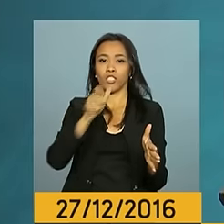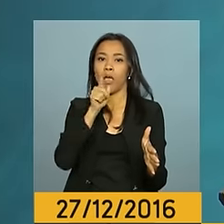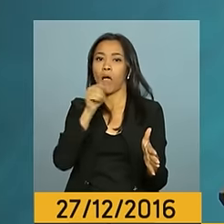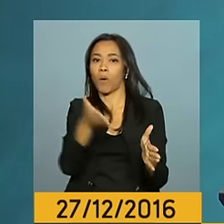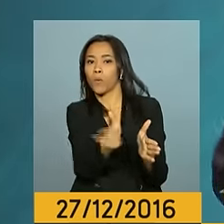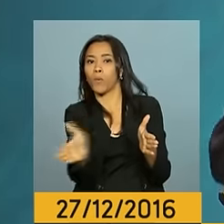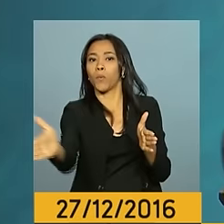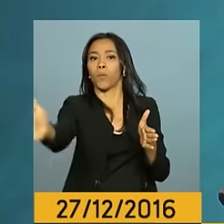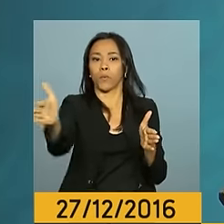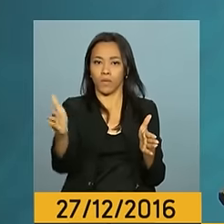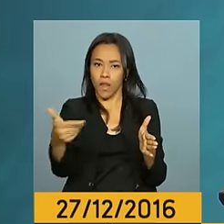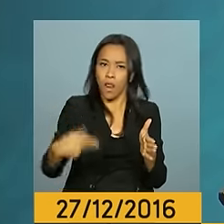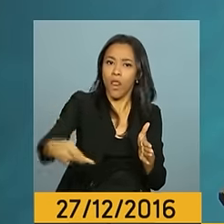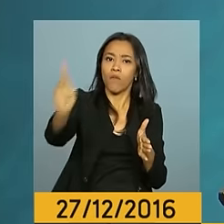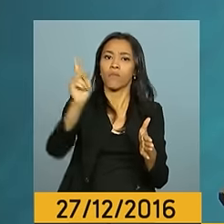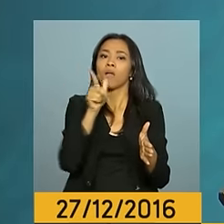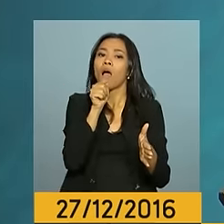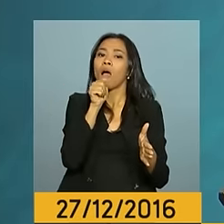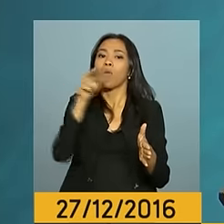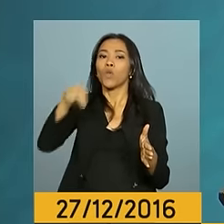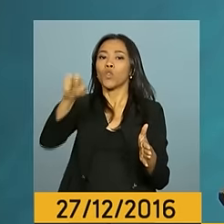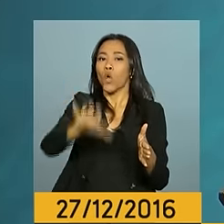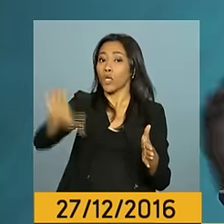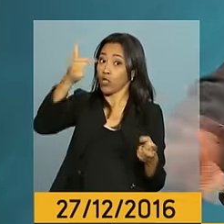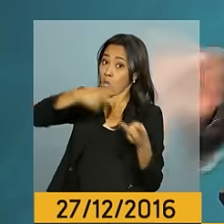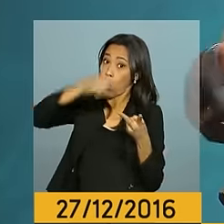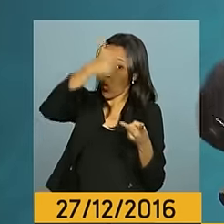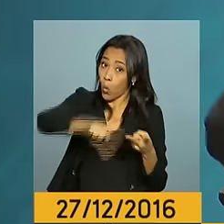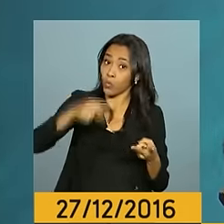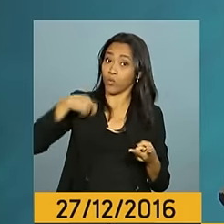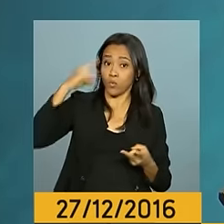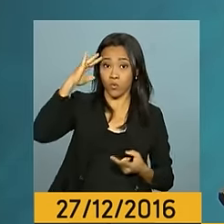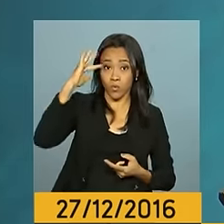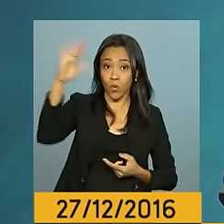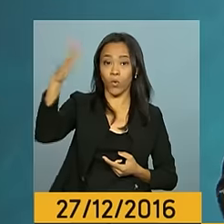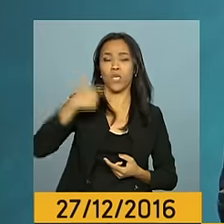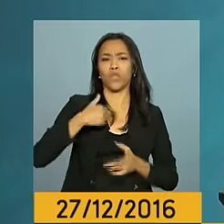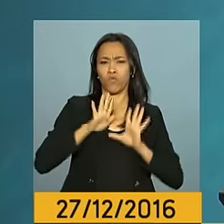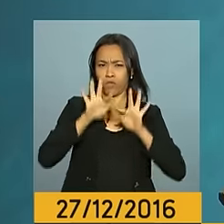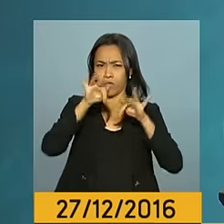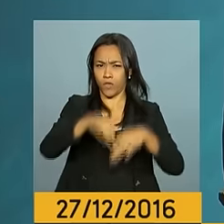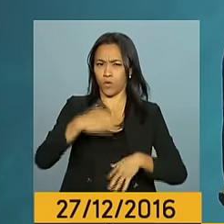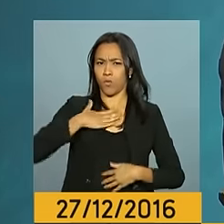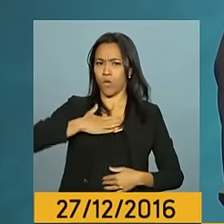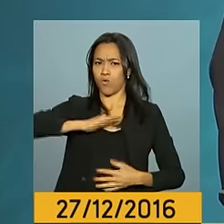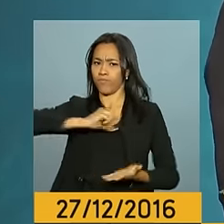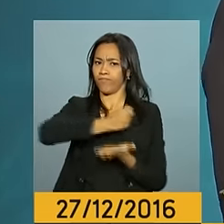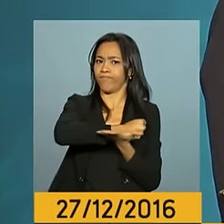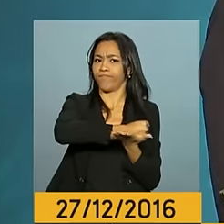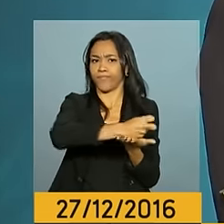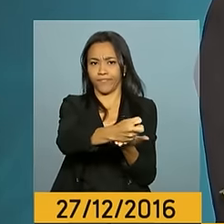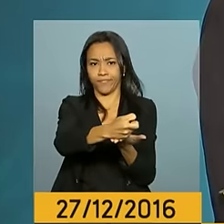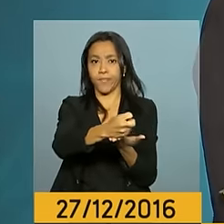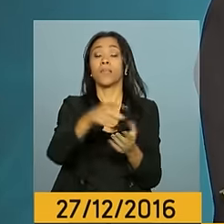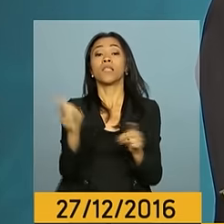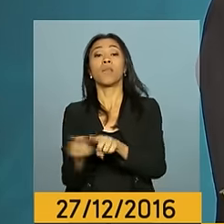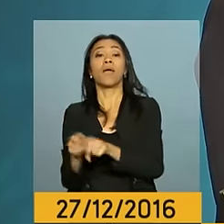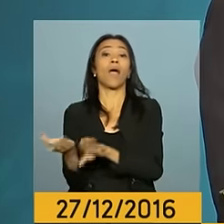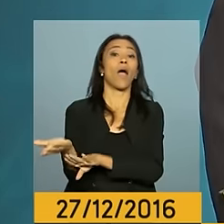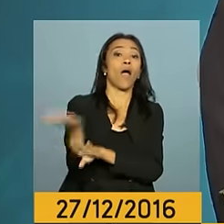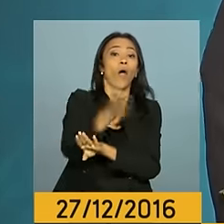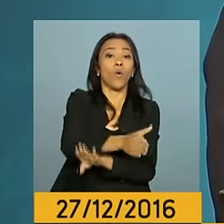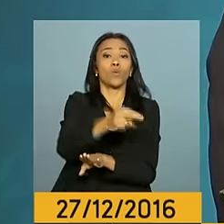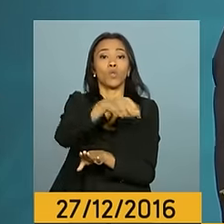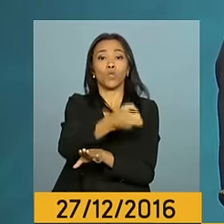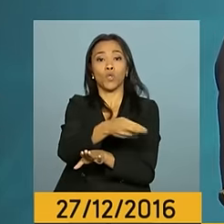água para o Nordeste o meu sonho este é outro sonho é que ao final do meu mandato o eixo norte também esteja concluído